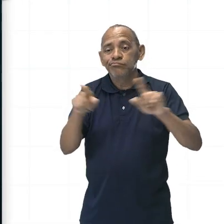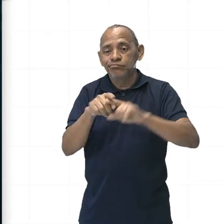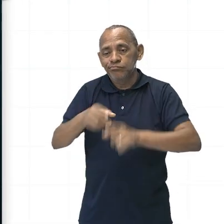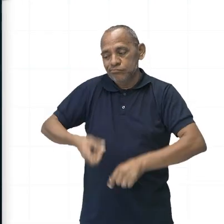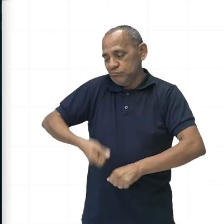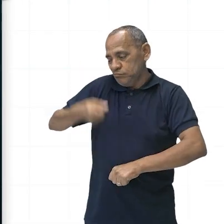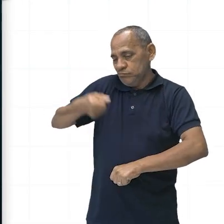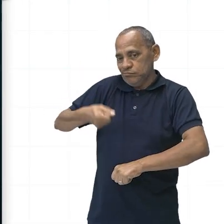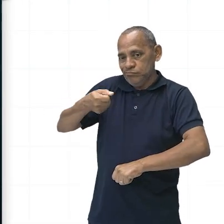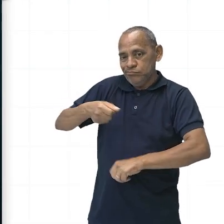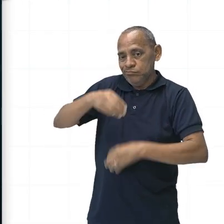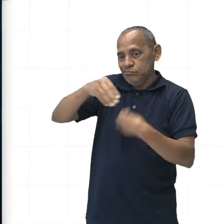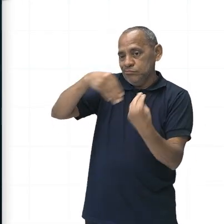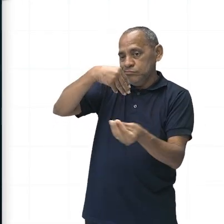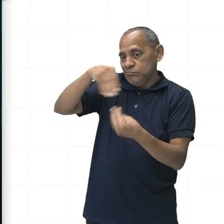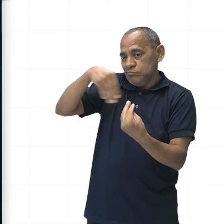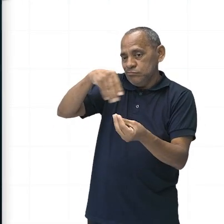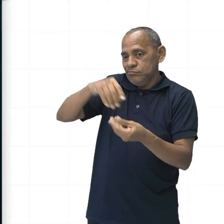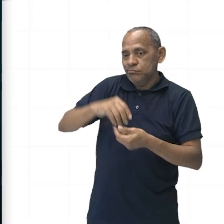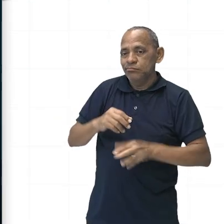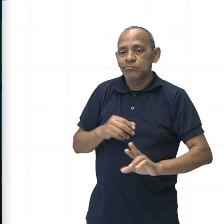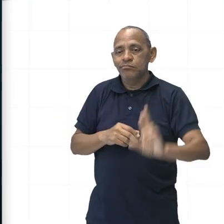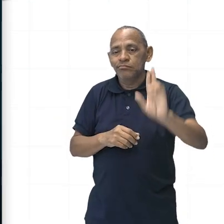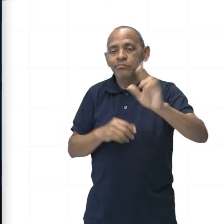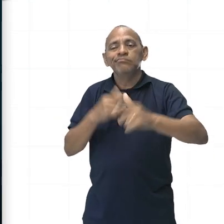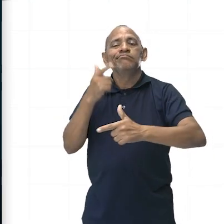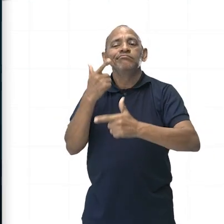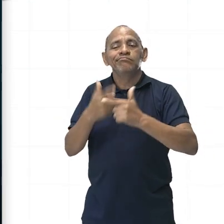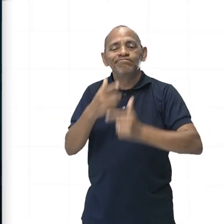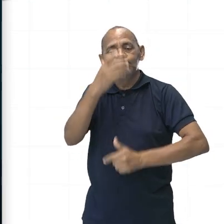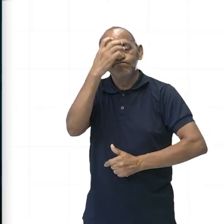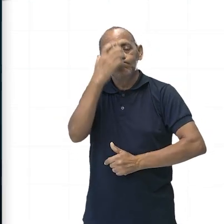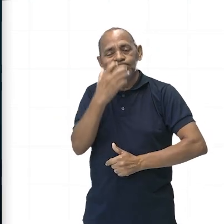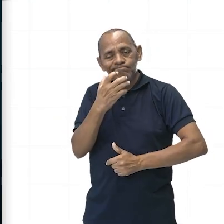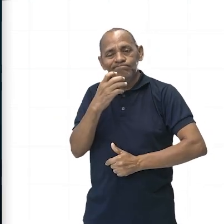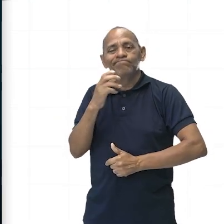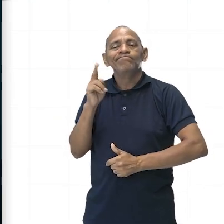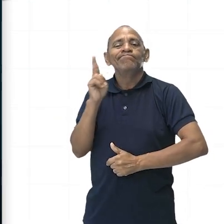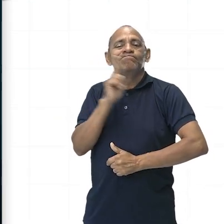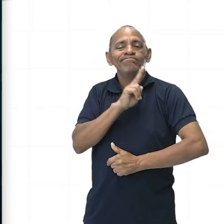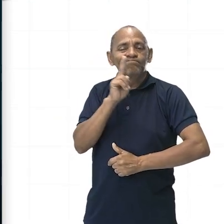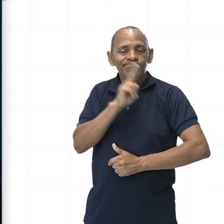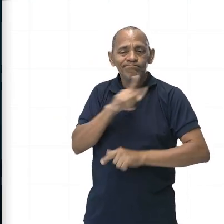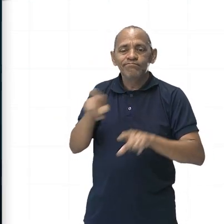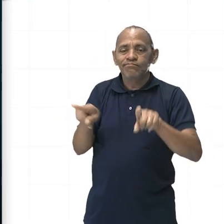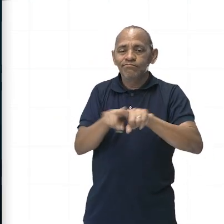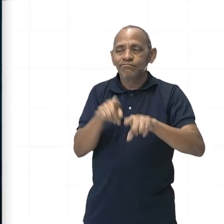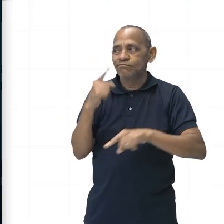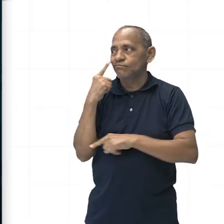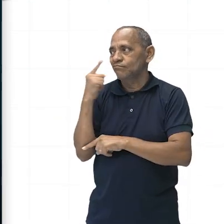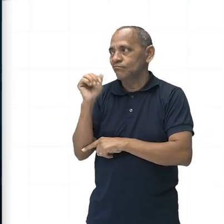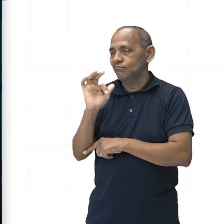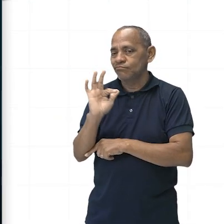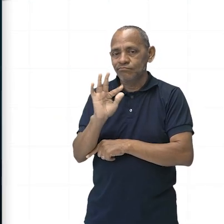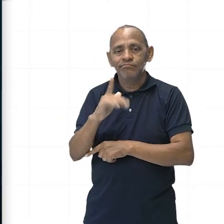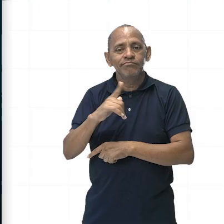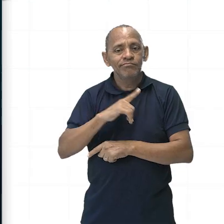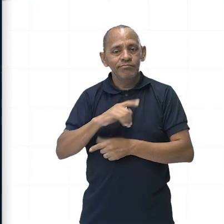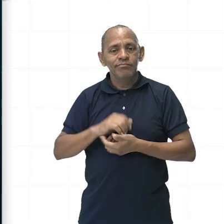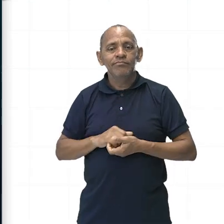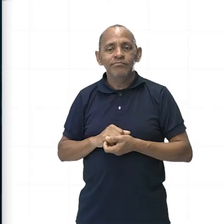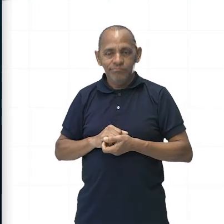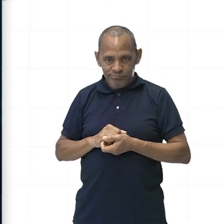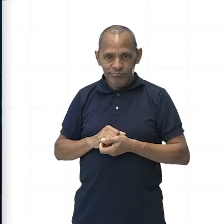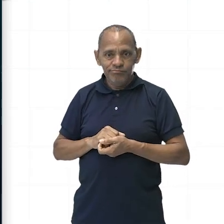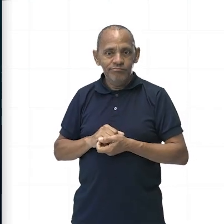sacolas plásticas, que representam um problema sério e urgente. Vejam a imagem, nós temos uma tartaruga